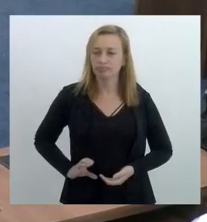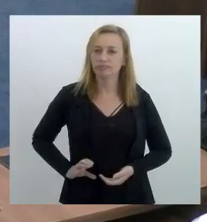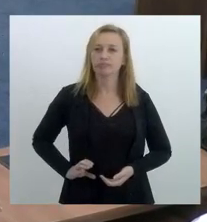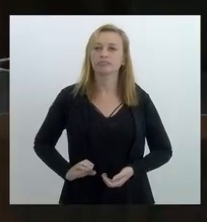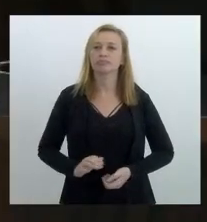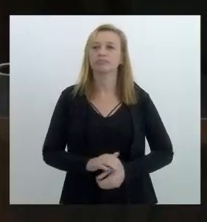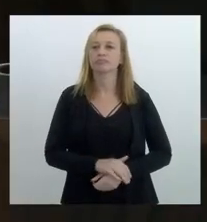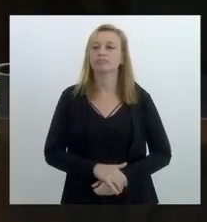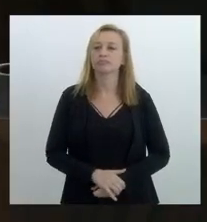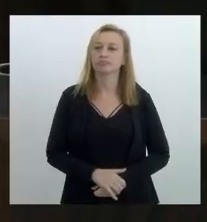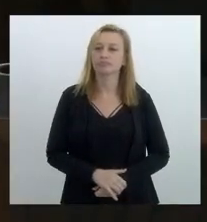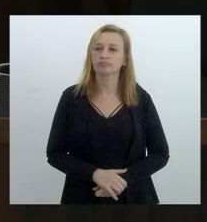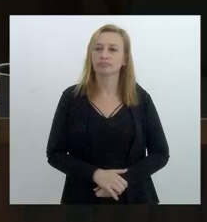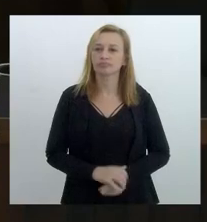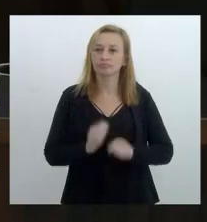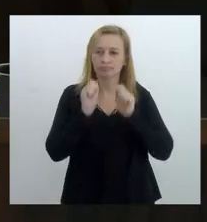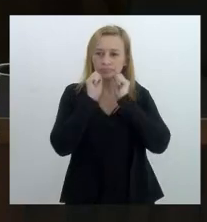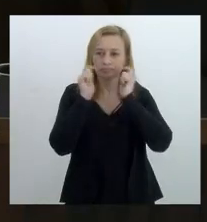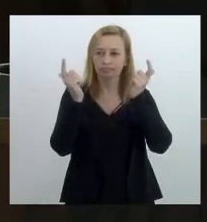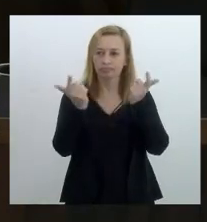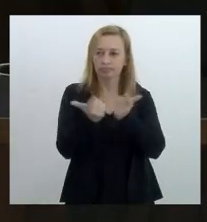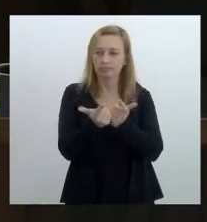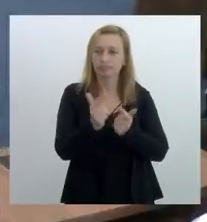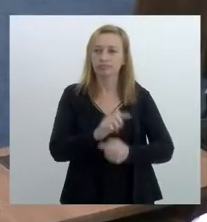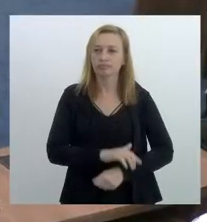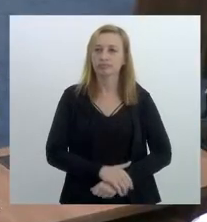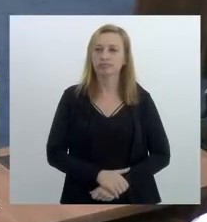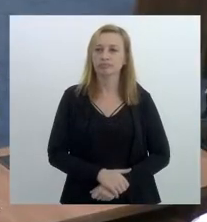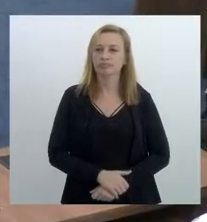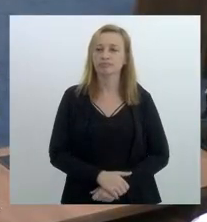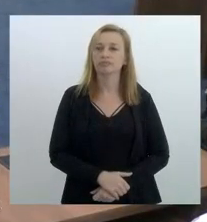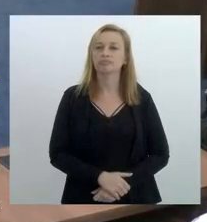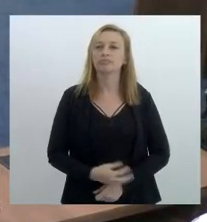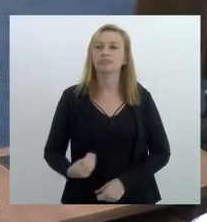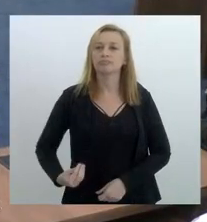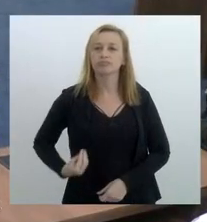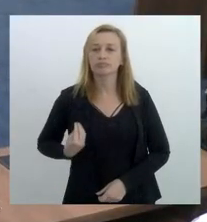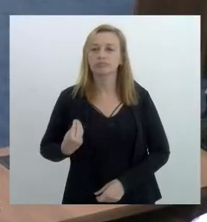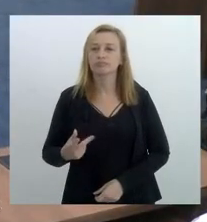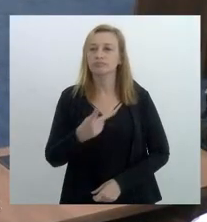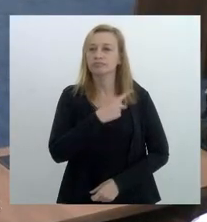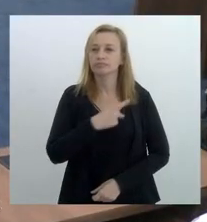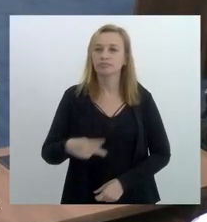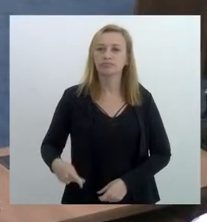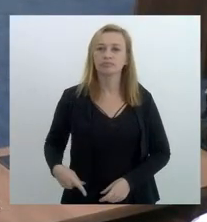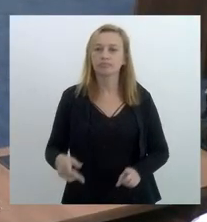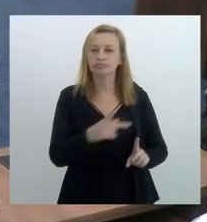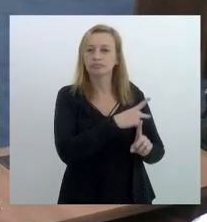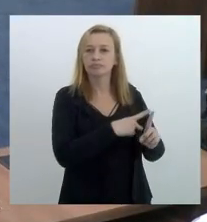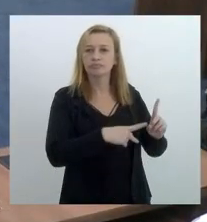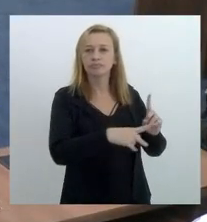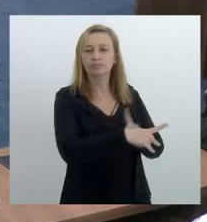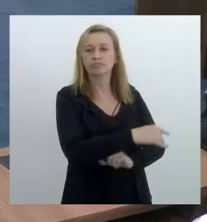deputado André Siciliano, anunciando a presença do presidente do Rio Previdência